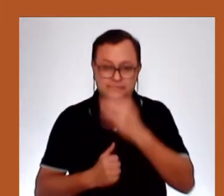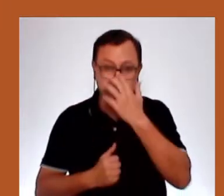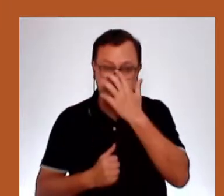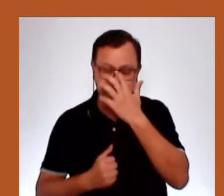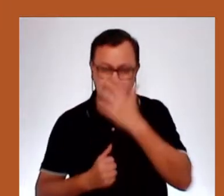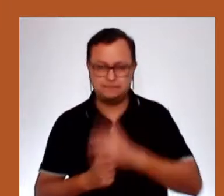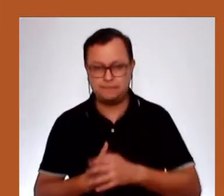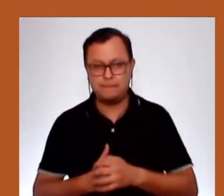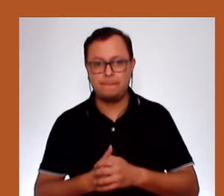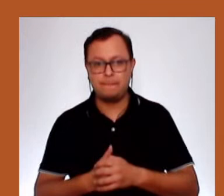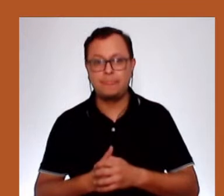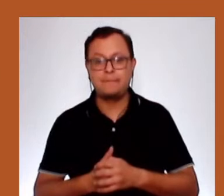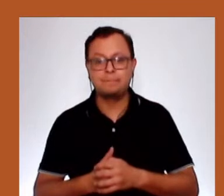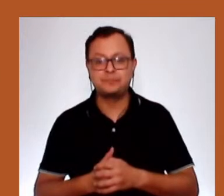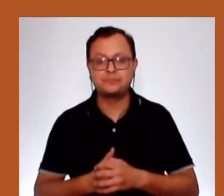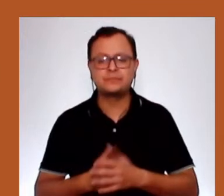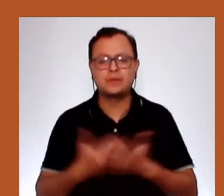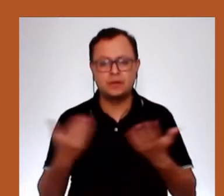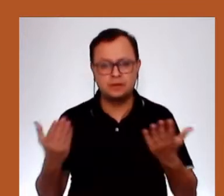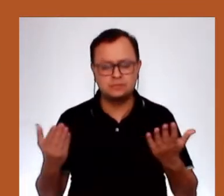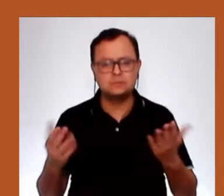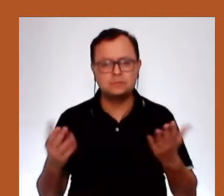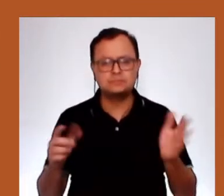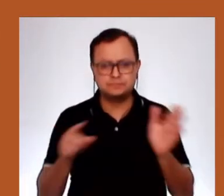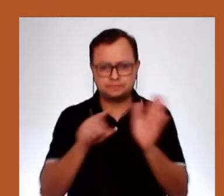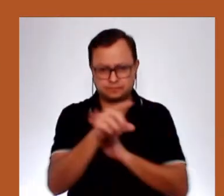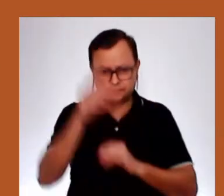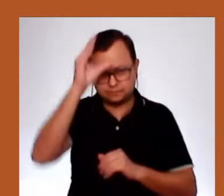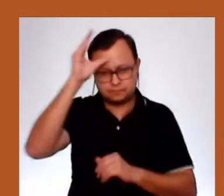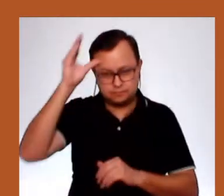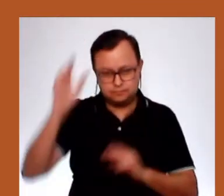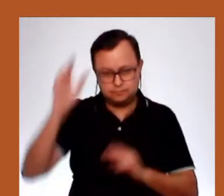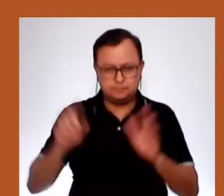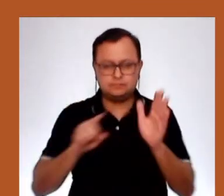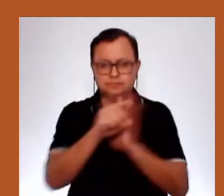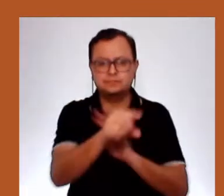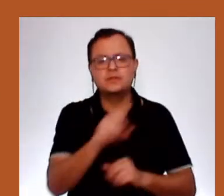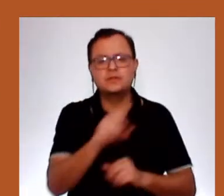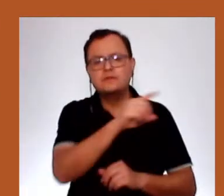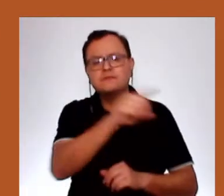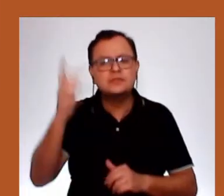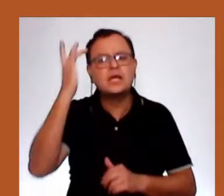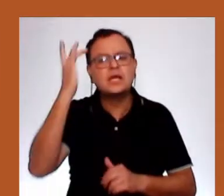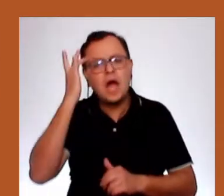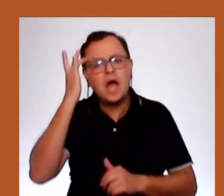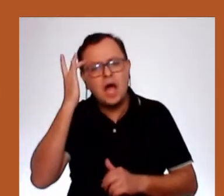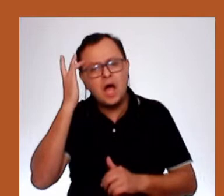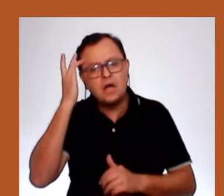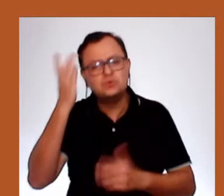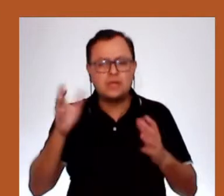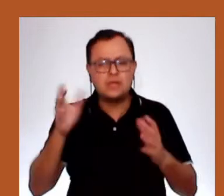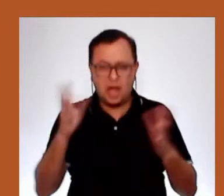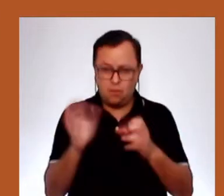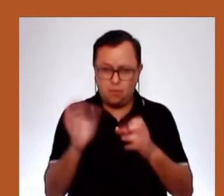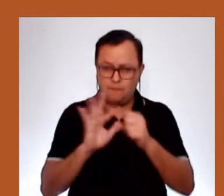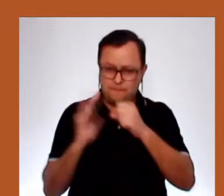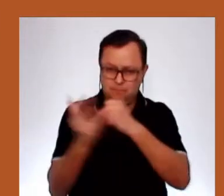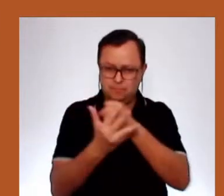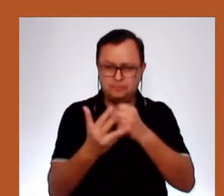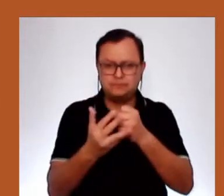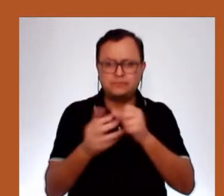É verdade. Vocês acham que com a pandemia mudou um pouco a visão dos cuidados paliativos?